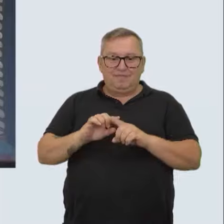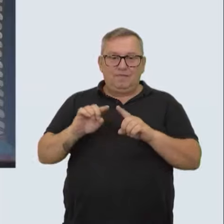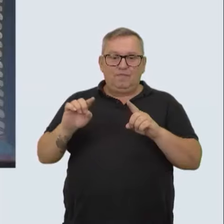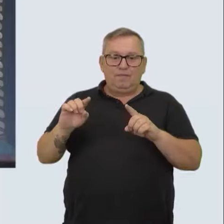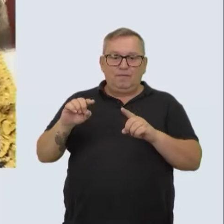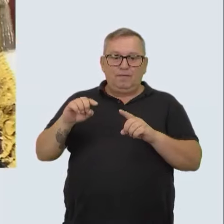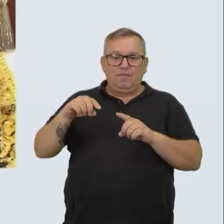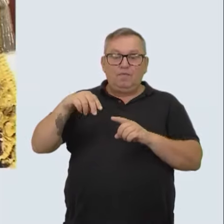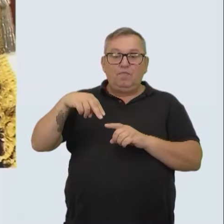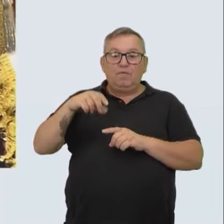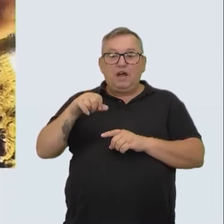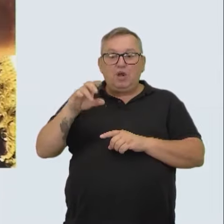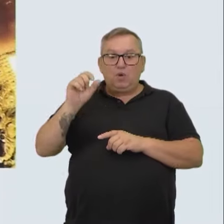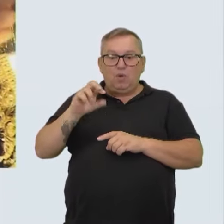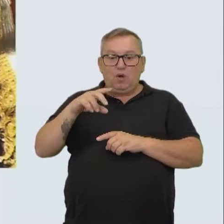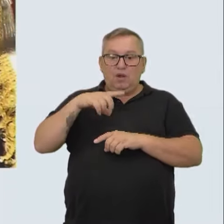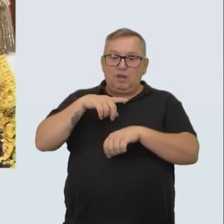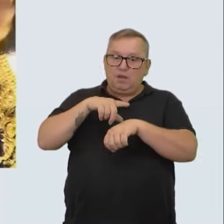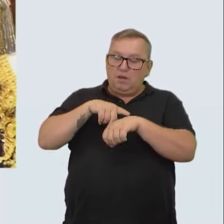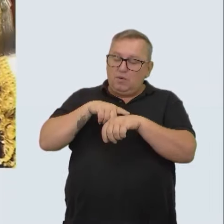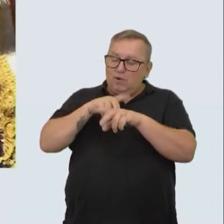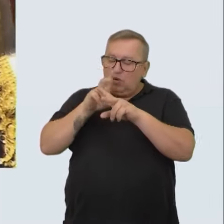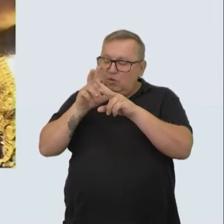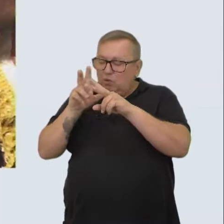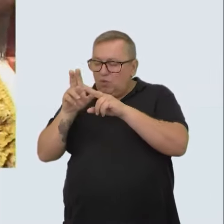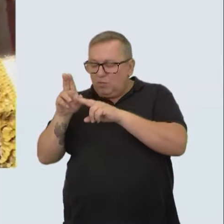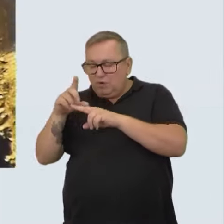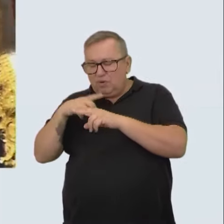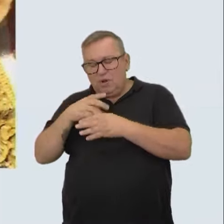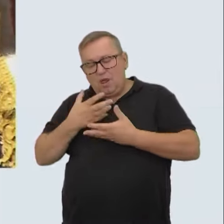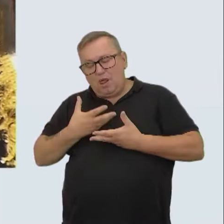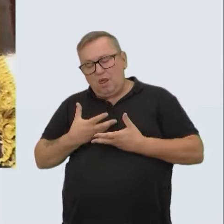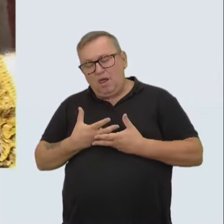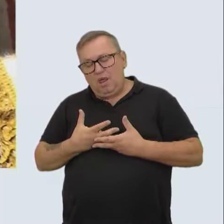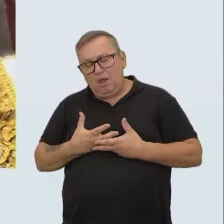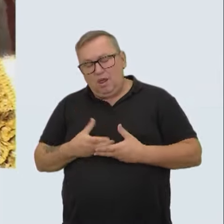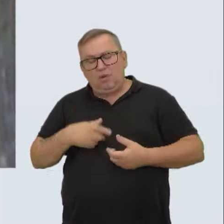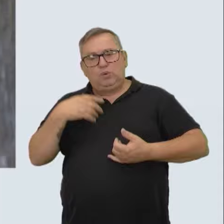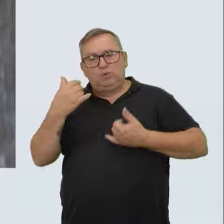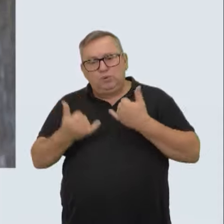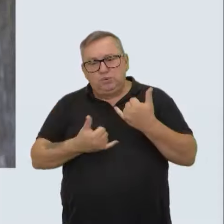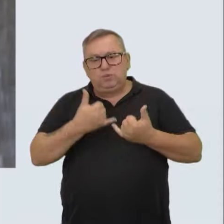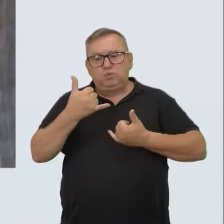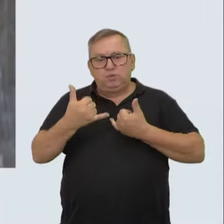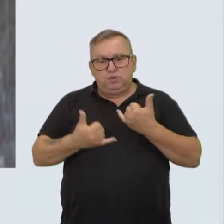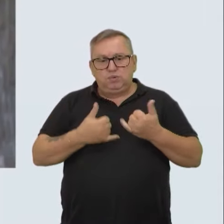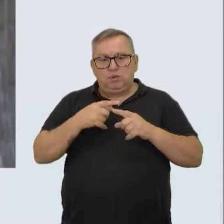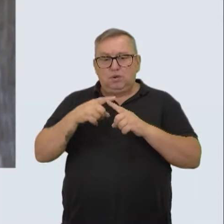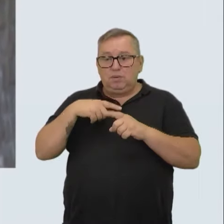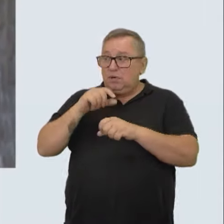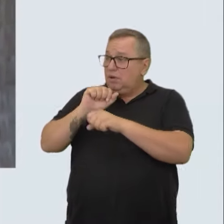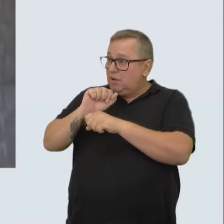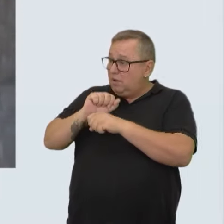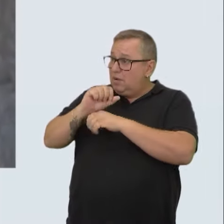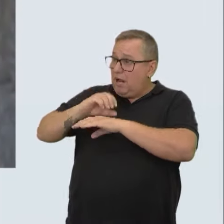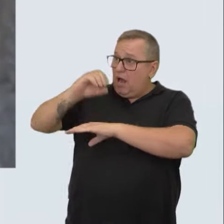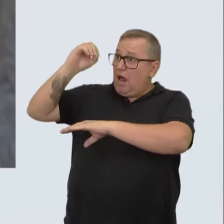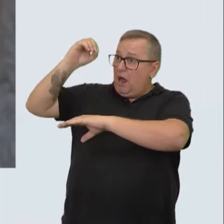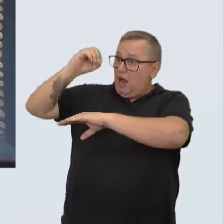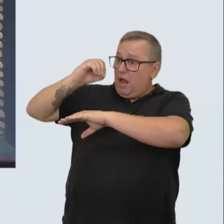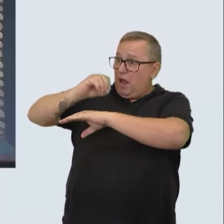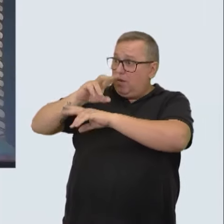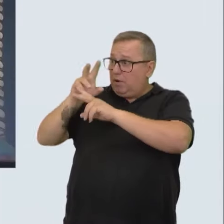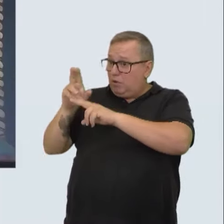Nayara, está na hora de dormir. Estou cansado de tanta brincadeira. Mas temos que esperar a noite para irmos